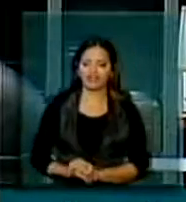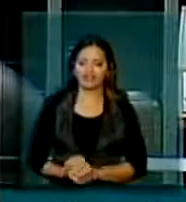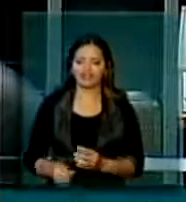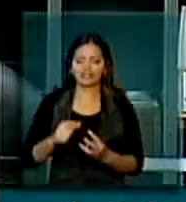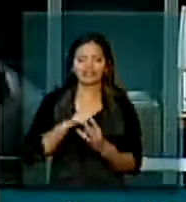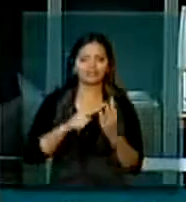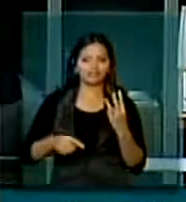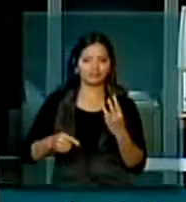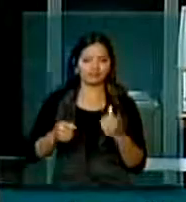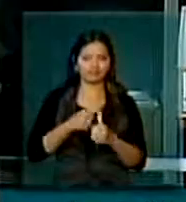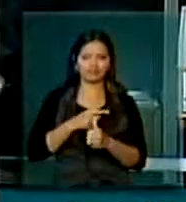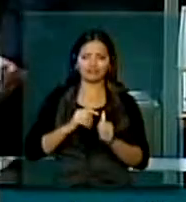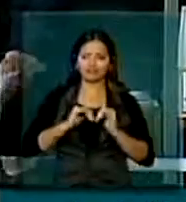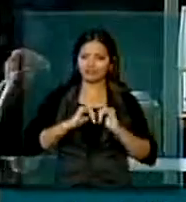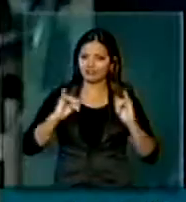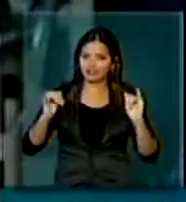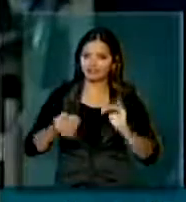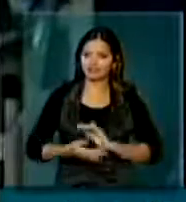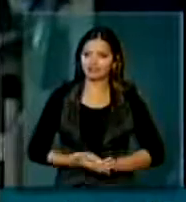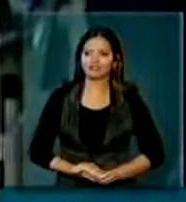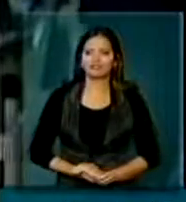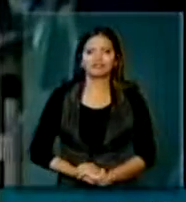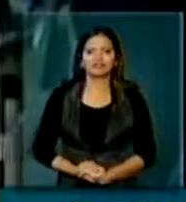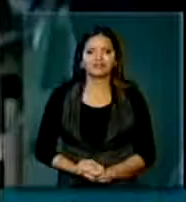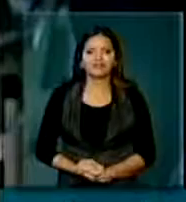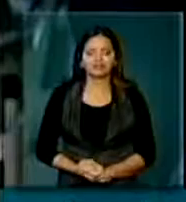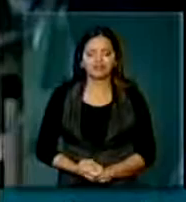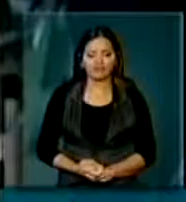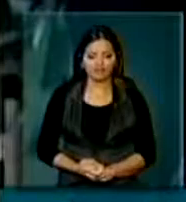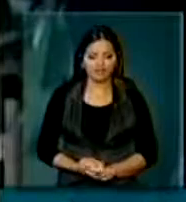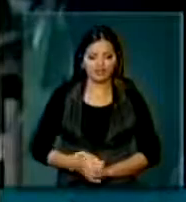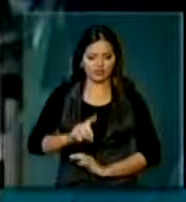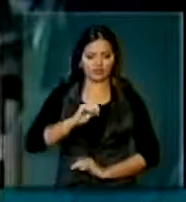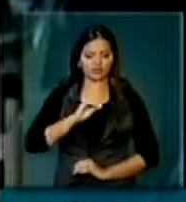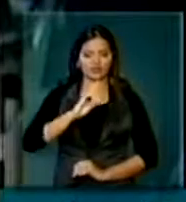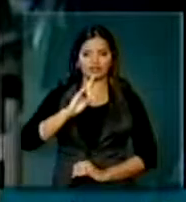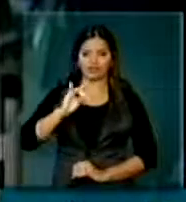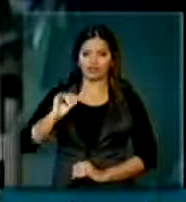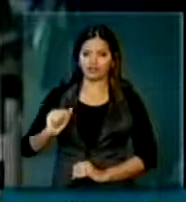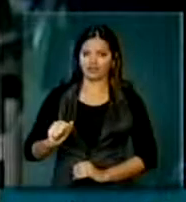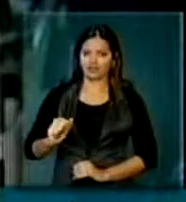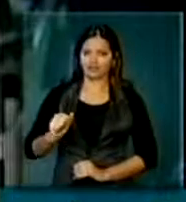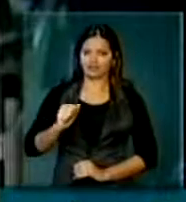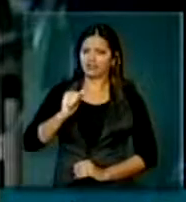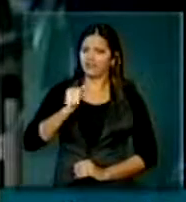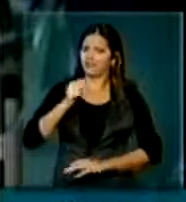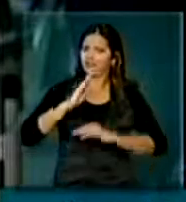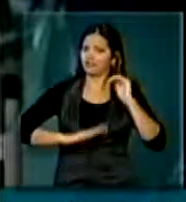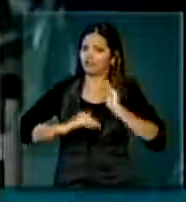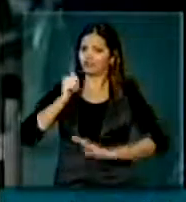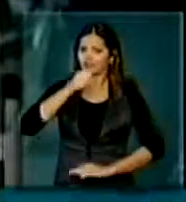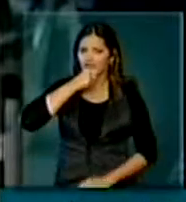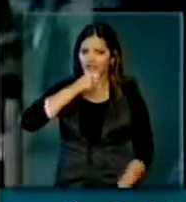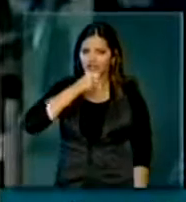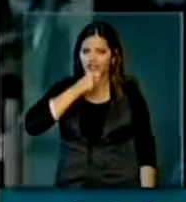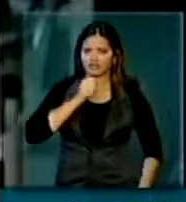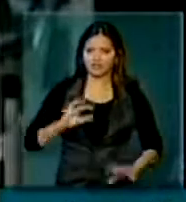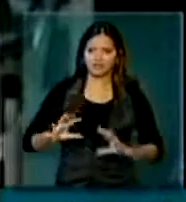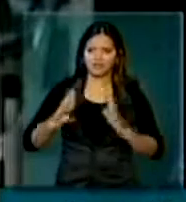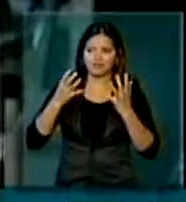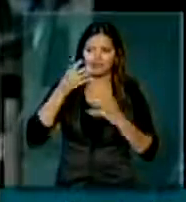deles congrat com o dia do jornalista comemorado